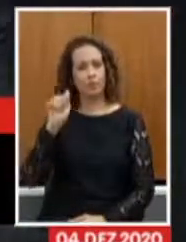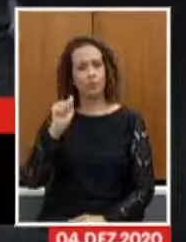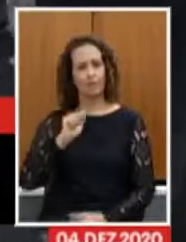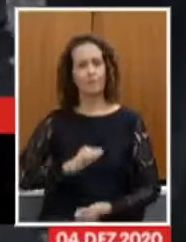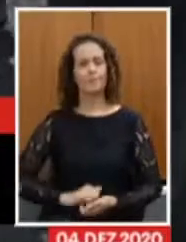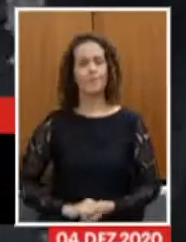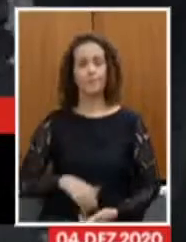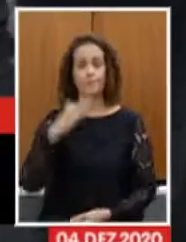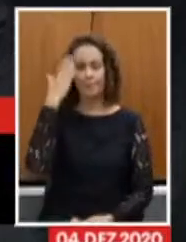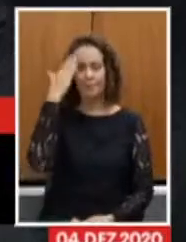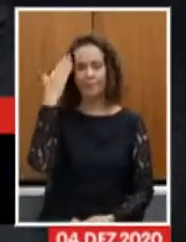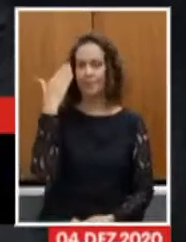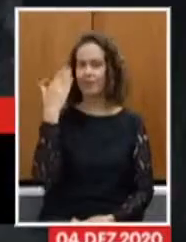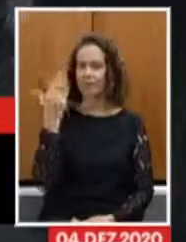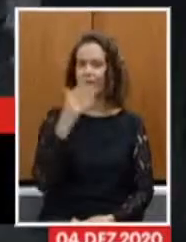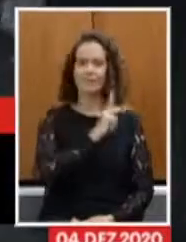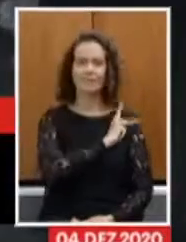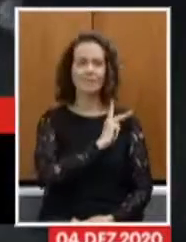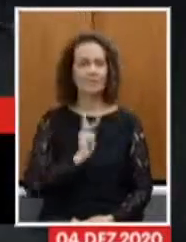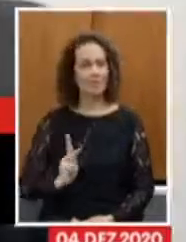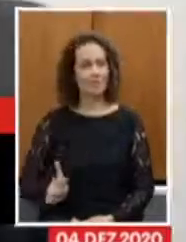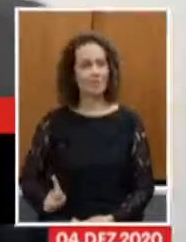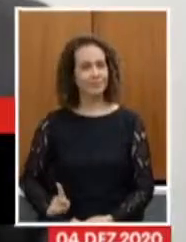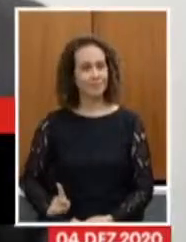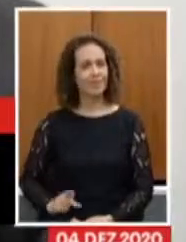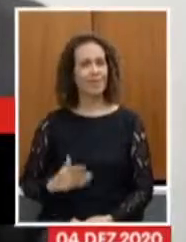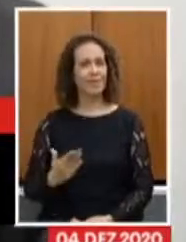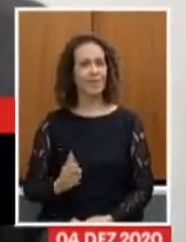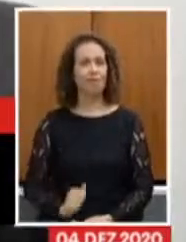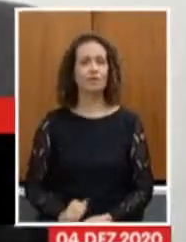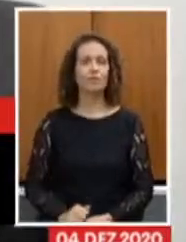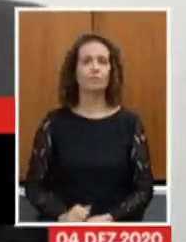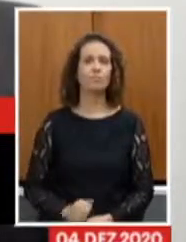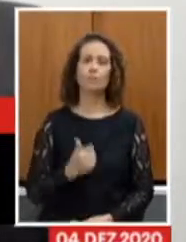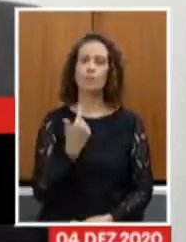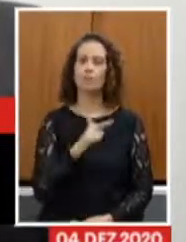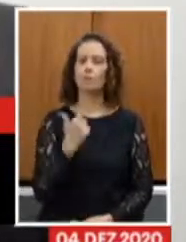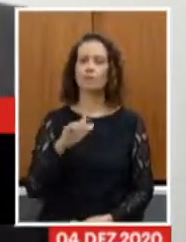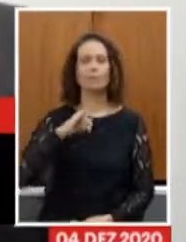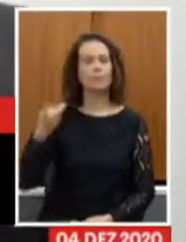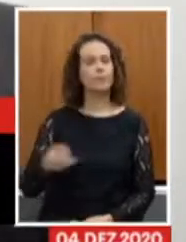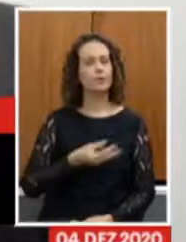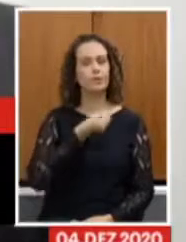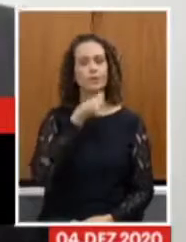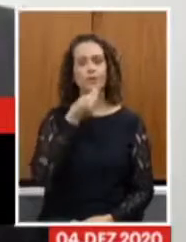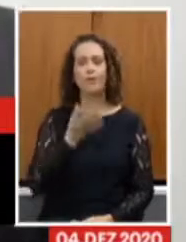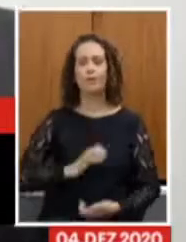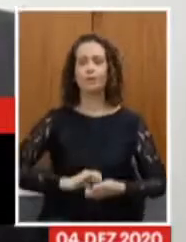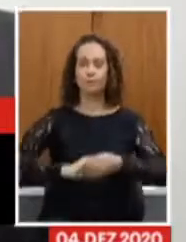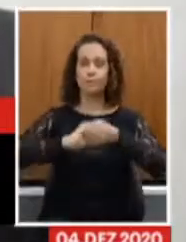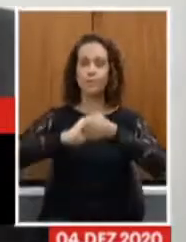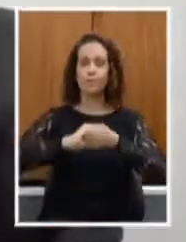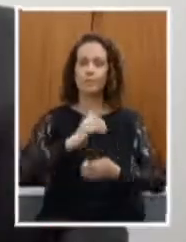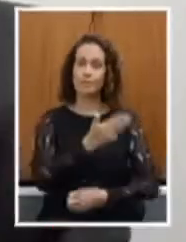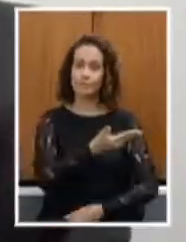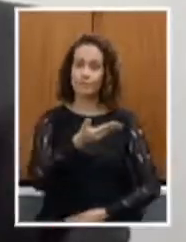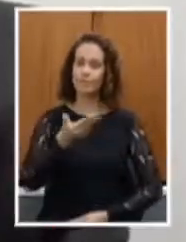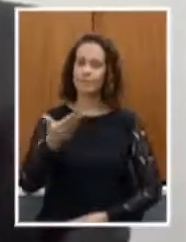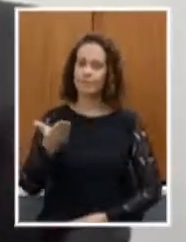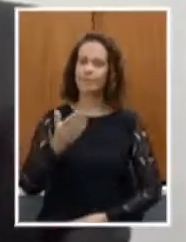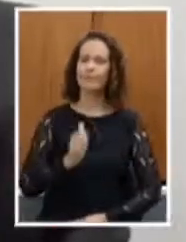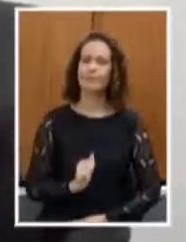Muito obrigado, caríssimo presidente. Não tive oportunidade para cumprimentar Vossa Excelência pela merecida